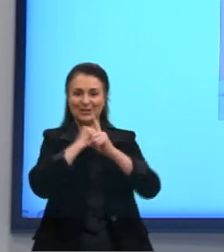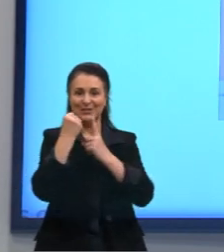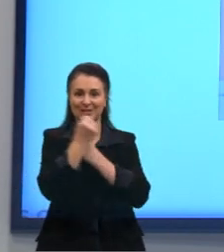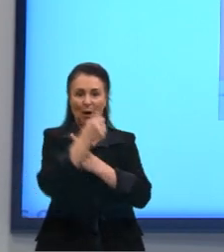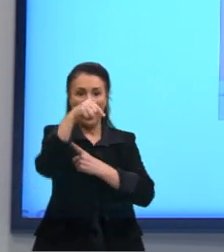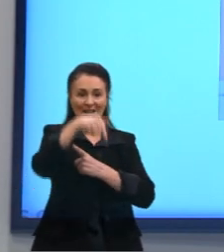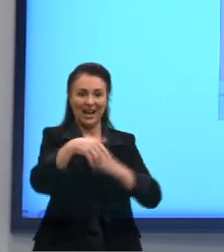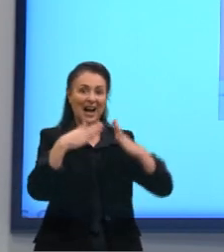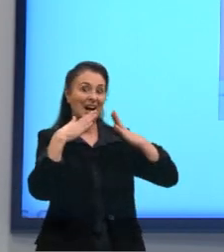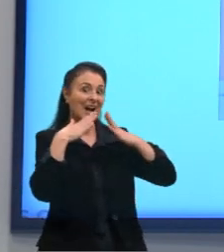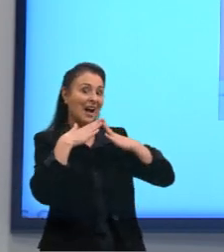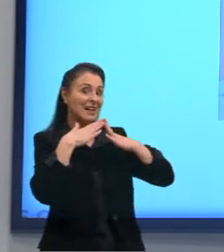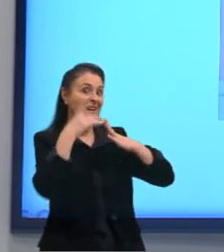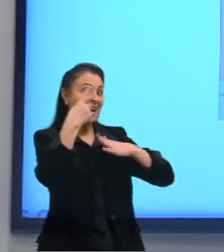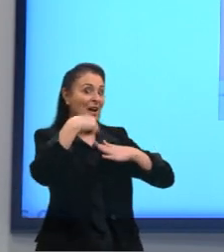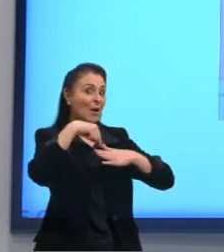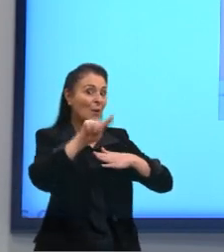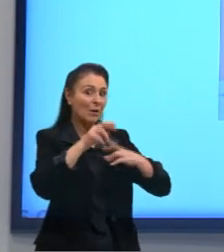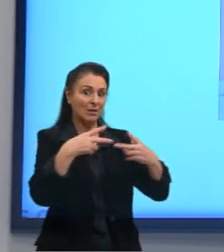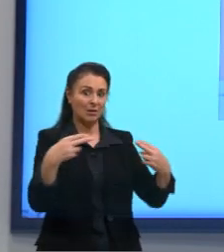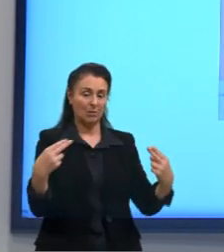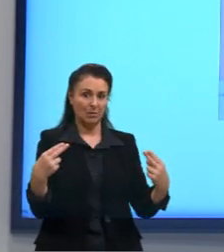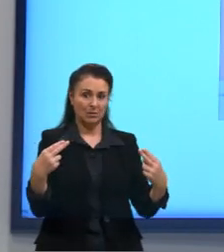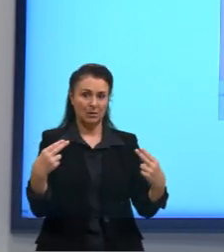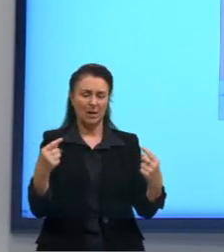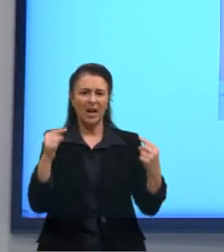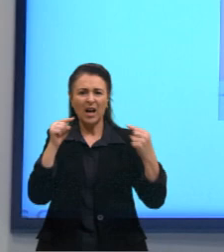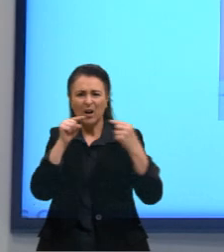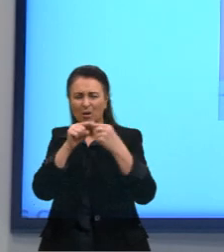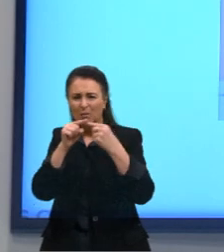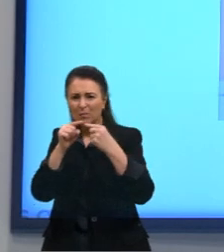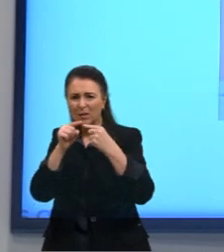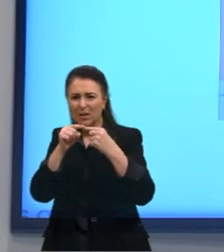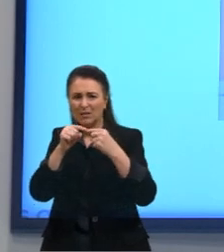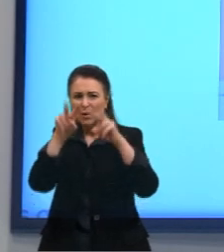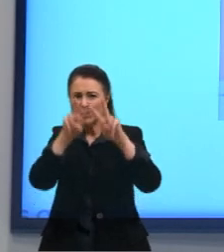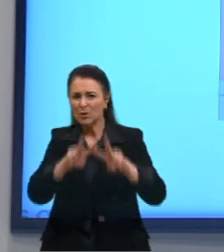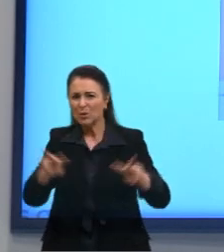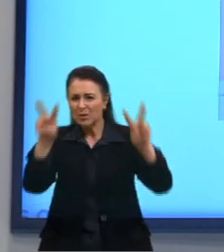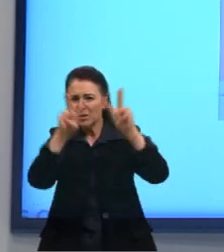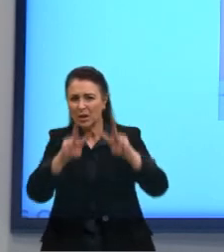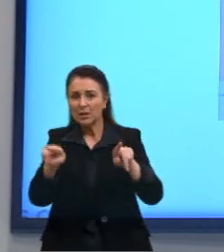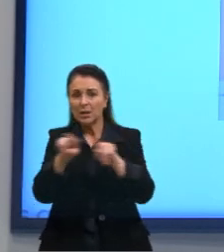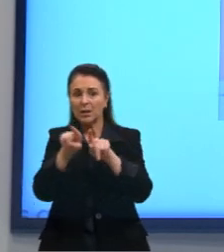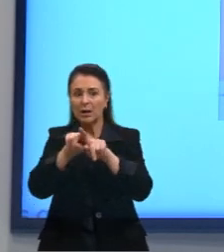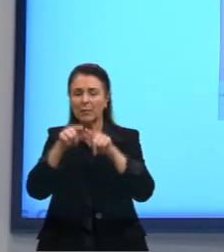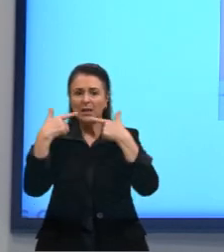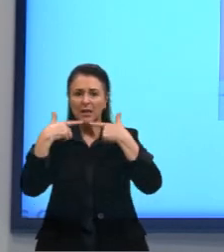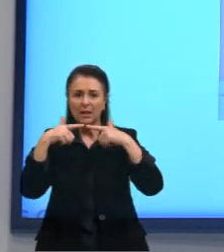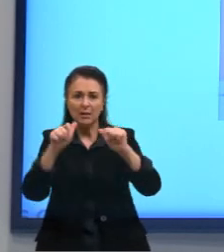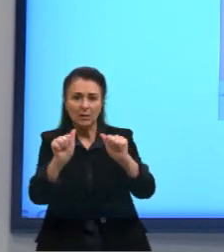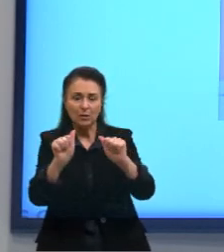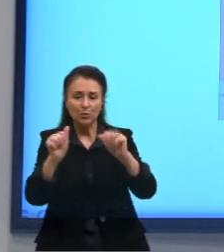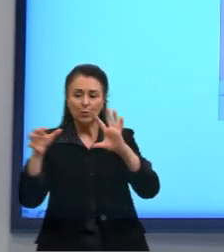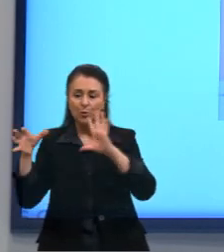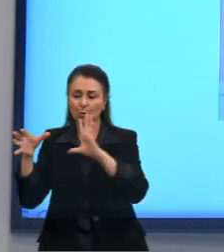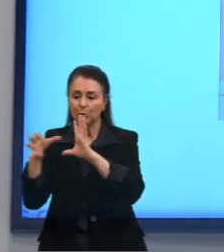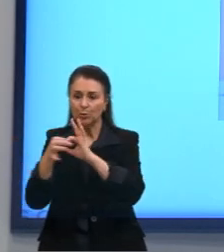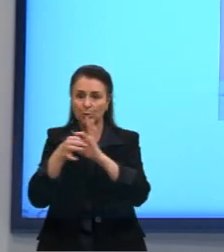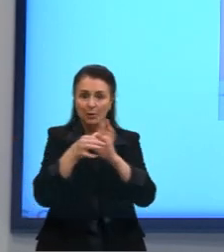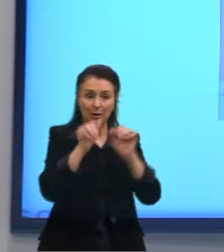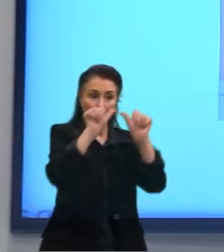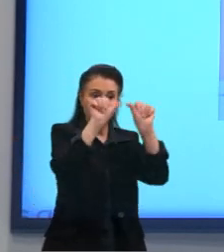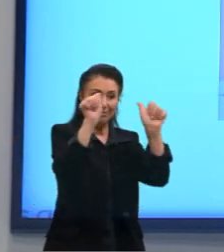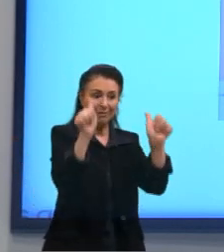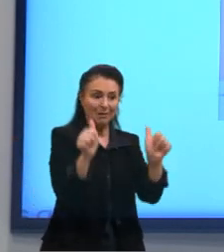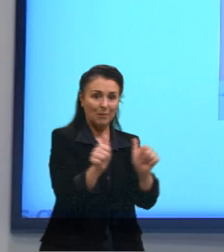efeito de sentido da charge é provocado pela combinação de informações visuais e recursos linguísticos no contexto da ilustração